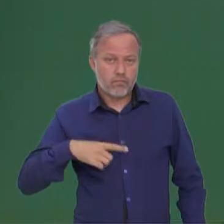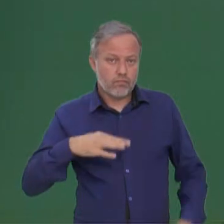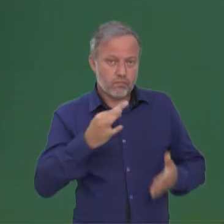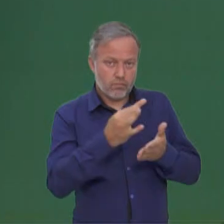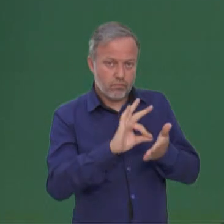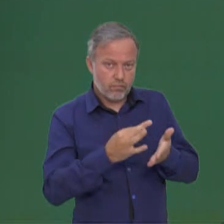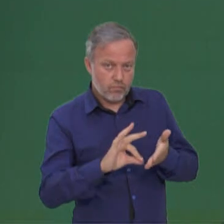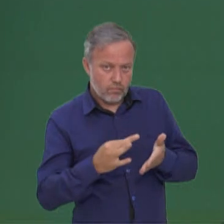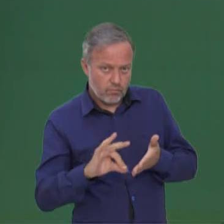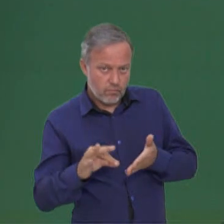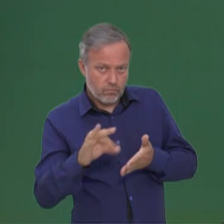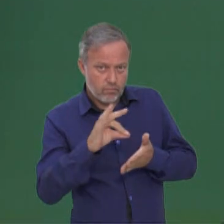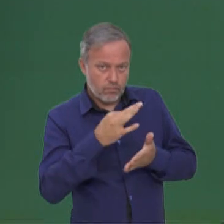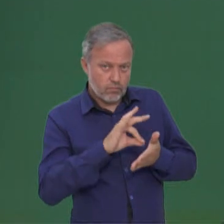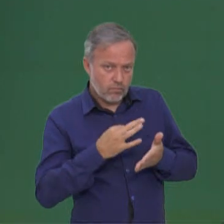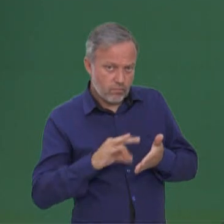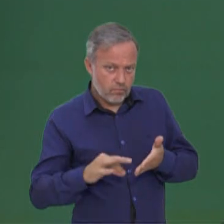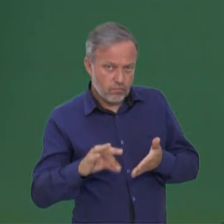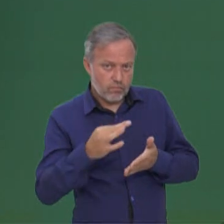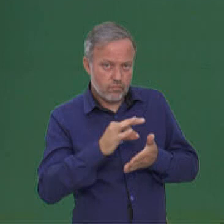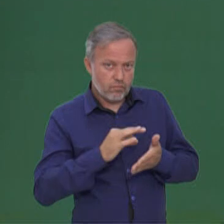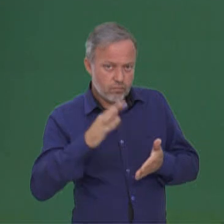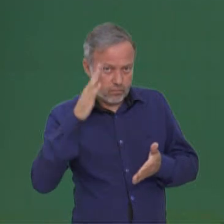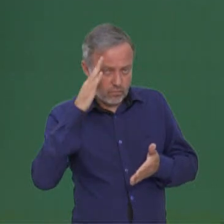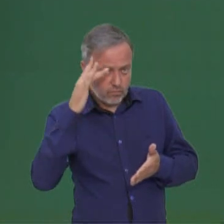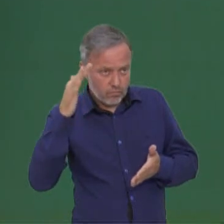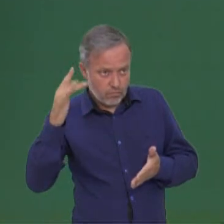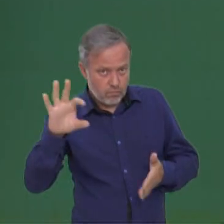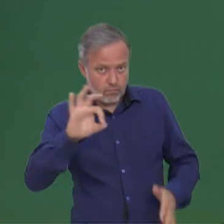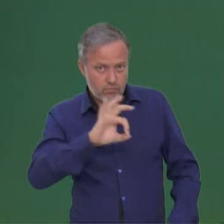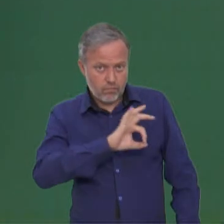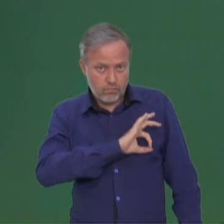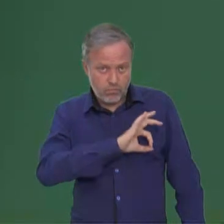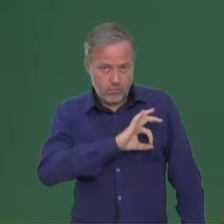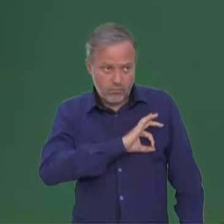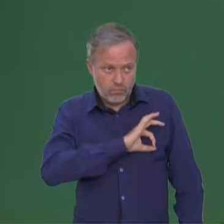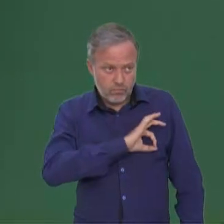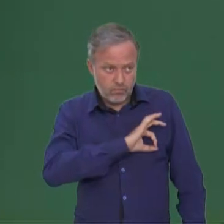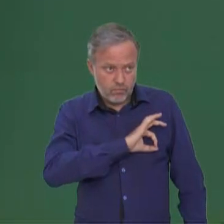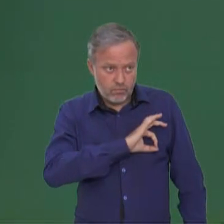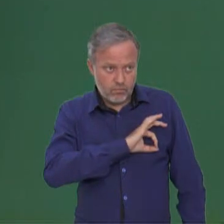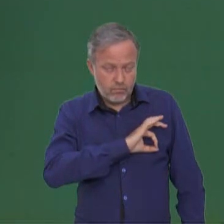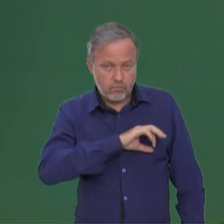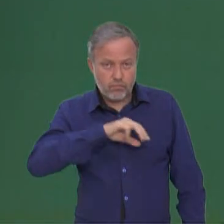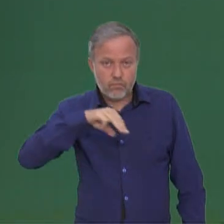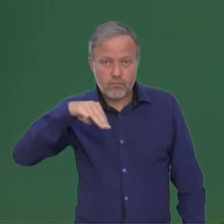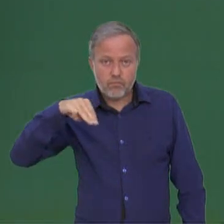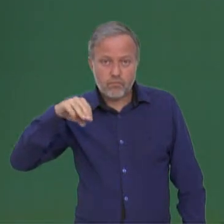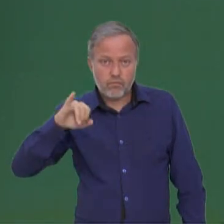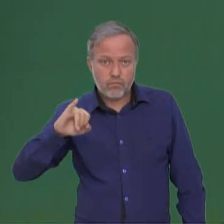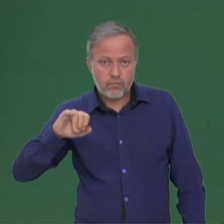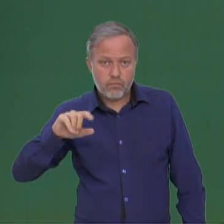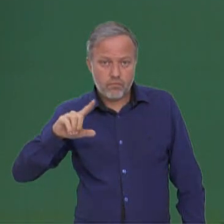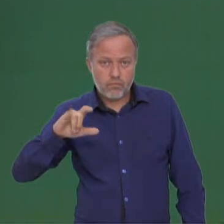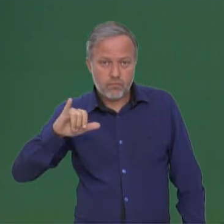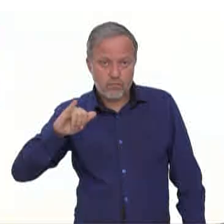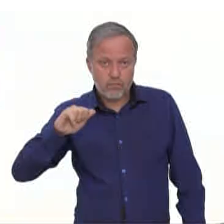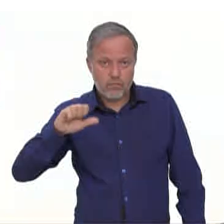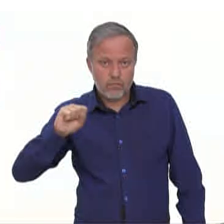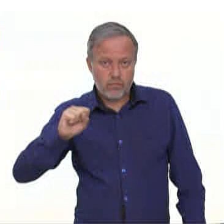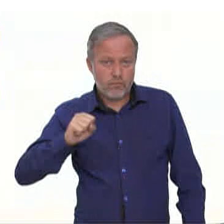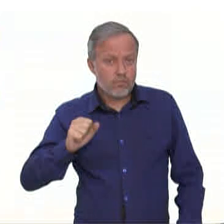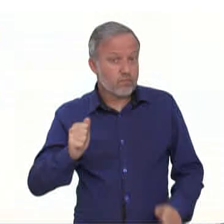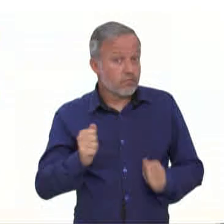de Memórias de um Sargento de Milícias. Opa, pessoal, aqui tem um errinho, é Sargento de Milícias, tá? Com